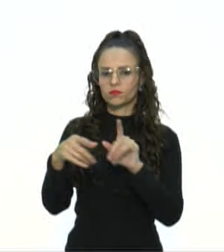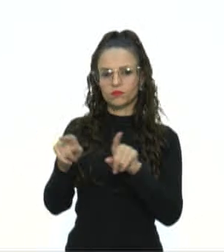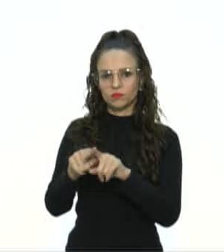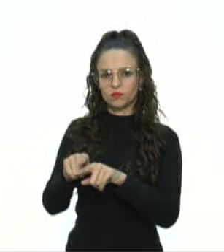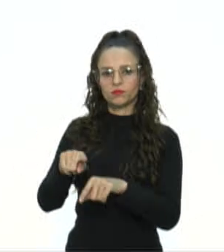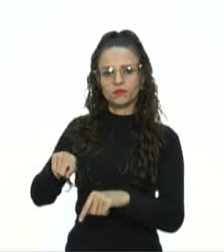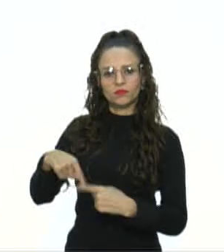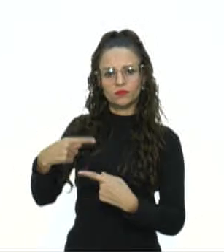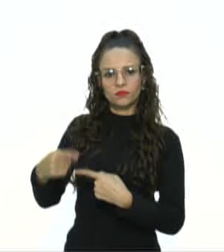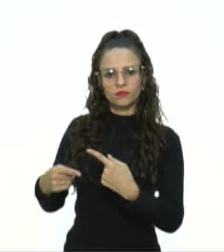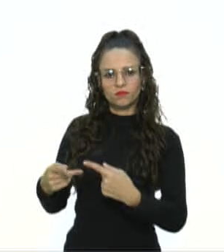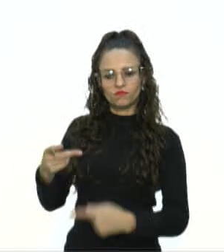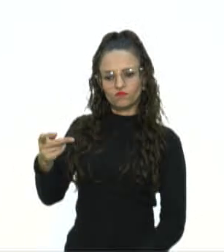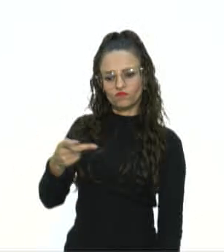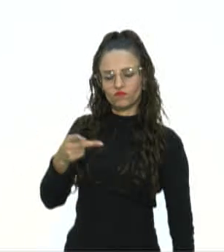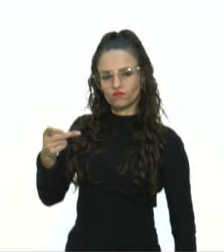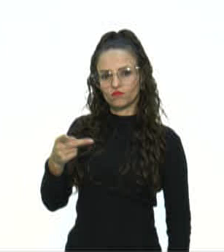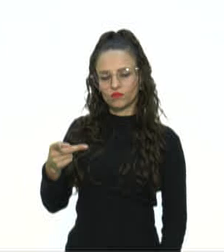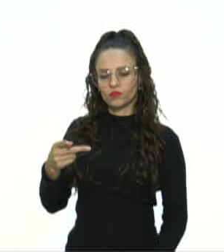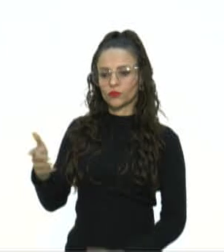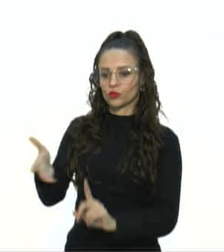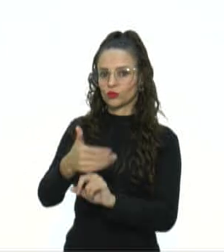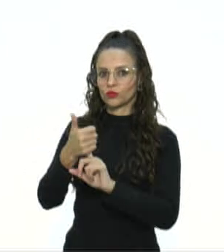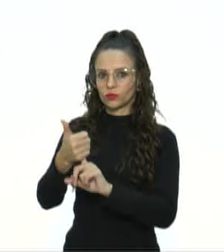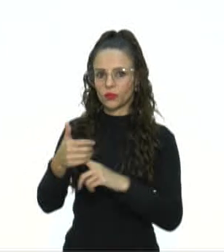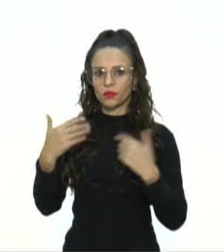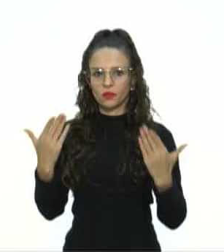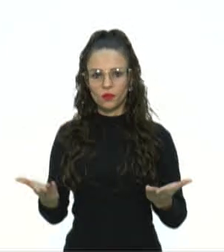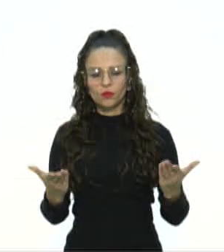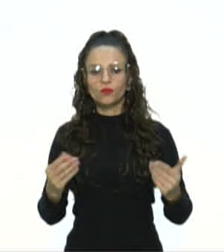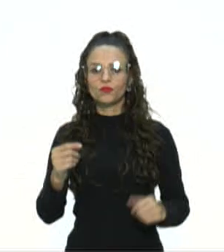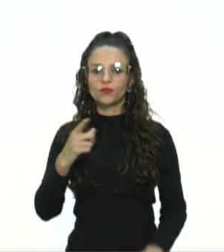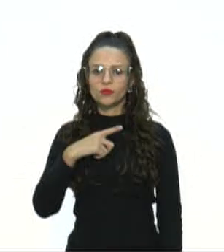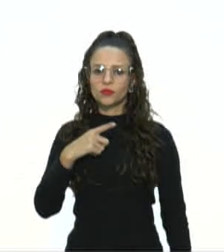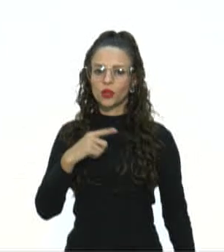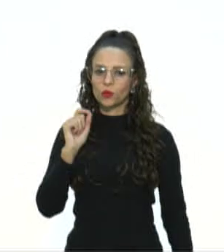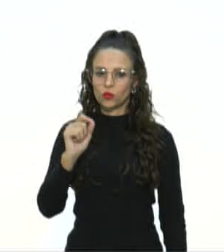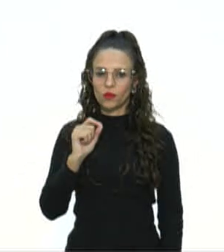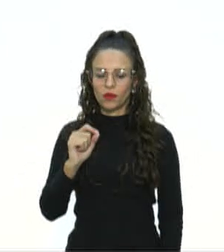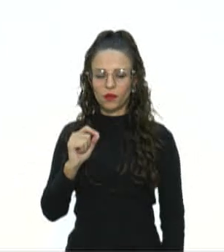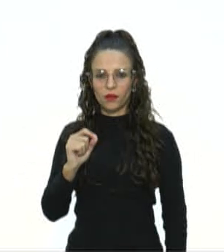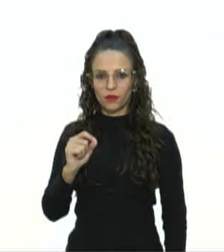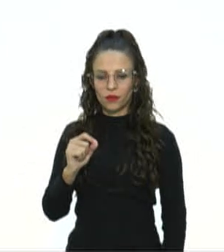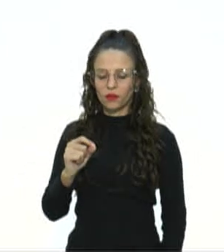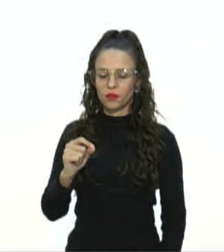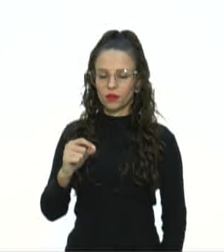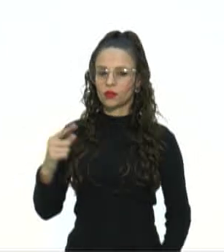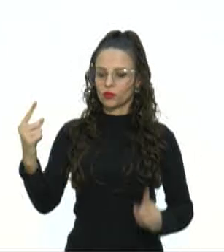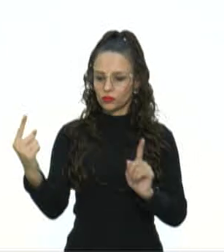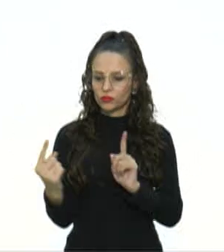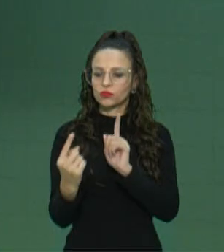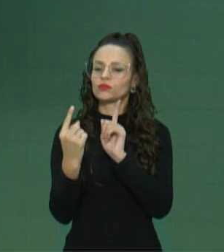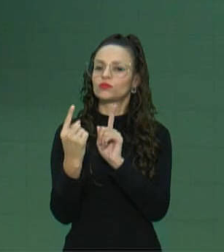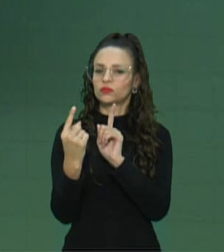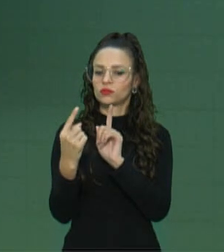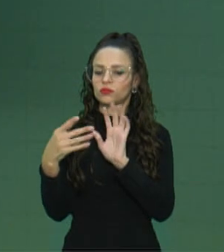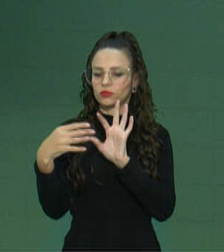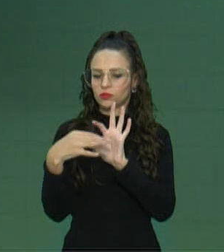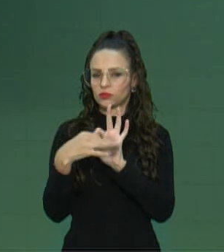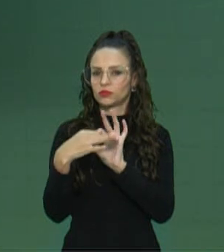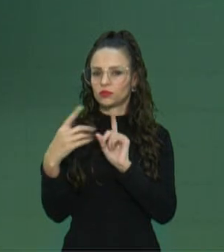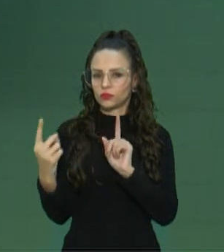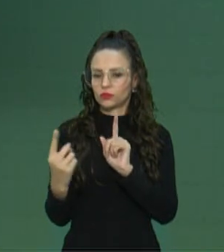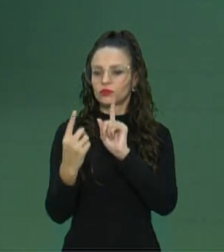seguida, como um só conjunto, dominá-lo. Então tem a ideia de trabalhar em conjunto, trazer o oponente junto a si, né, junto ao